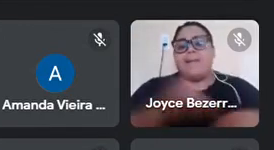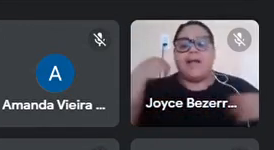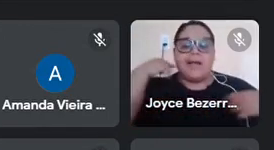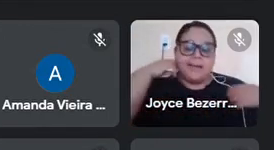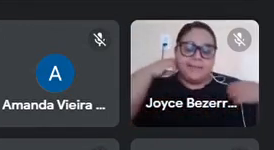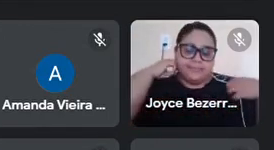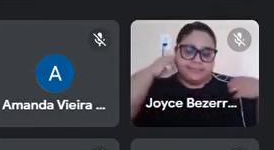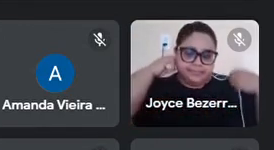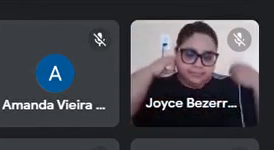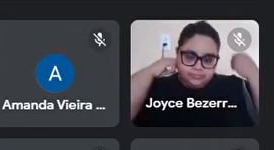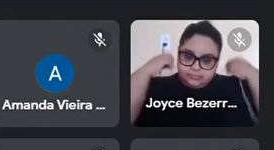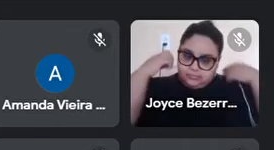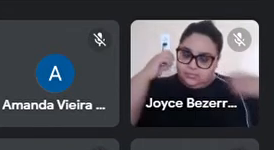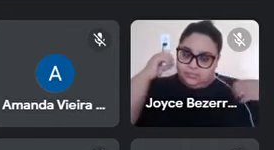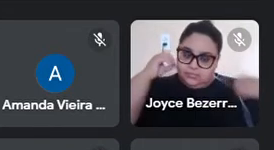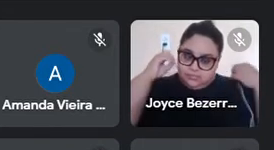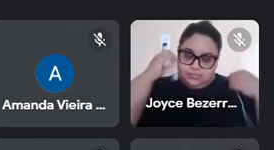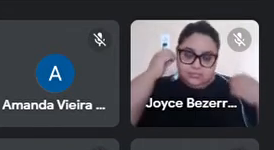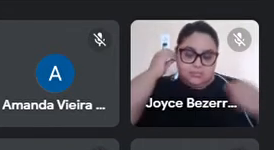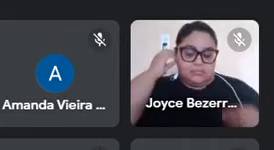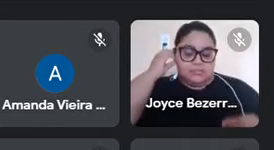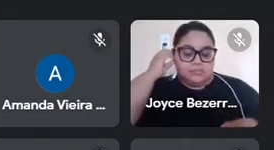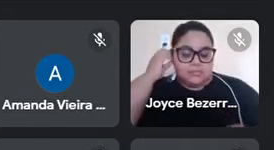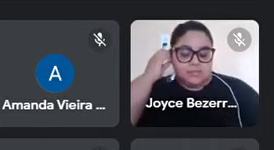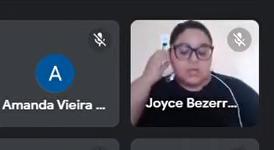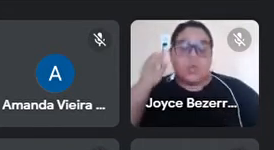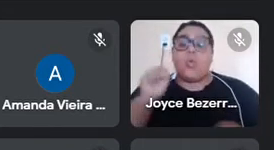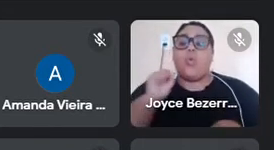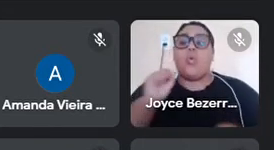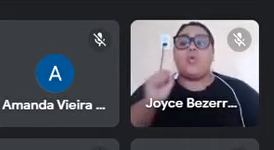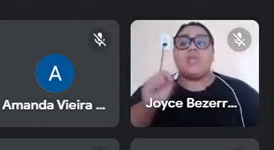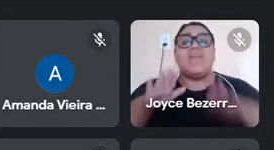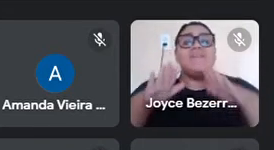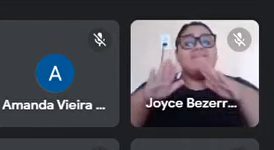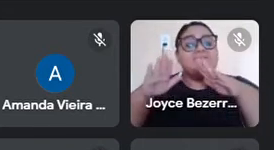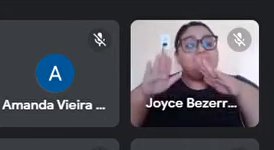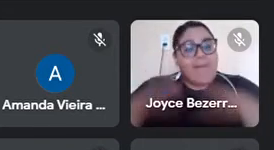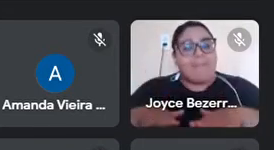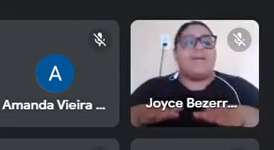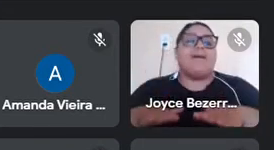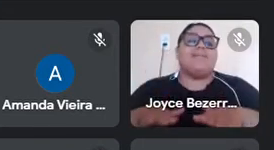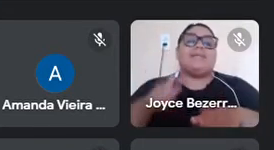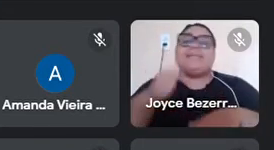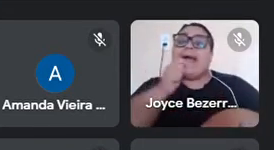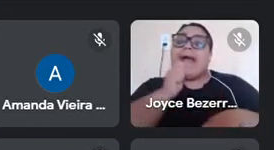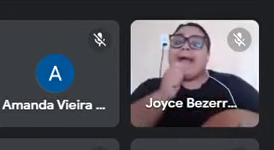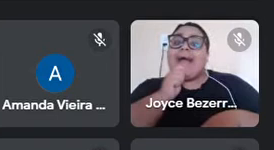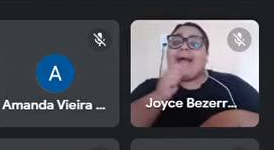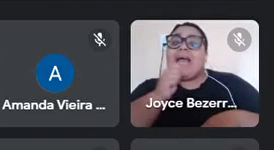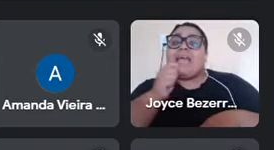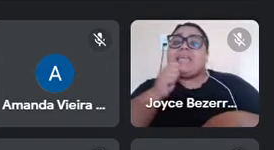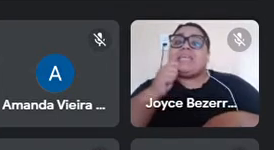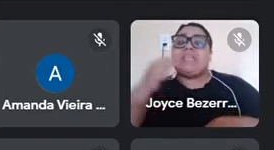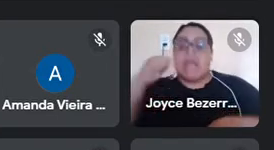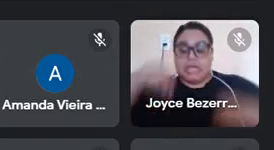minha circulação e não forem degradados, que o que permanece circulando no nosso